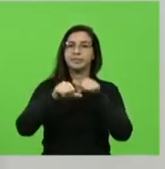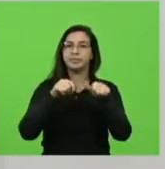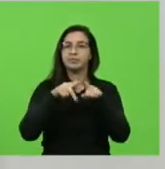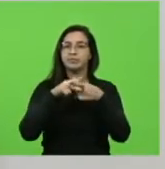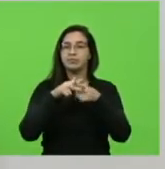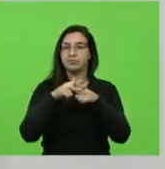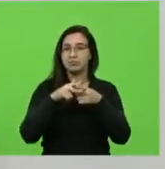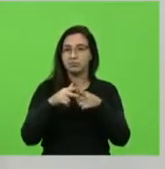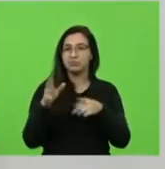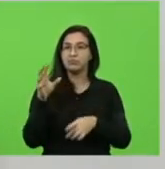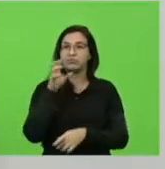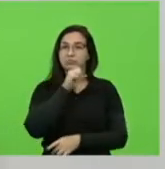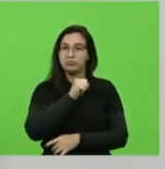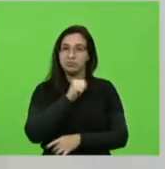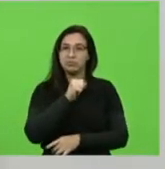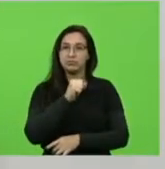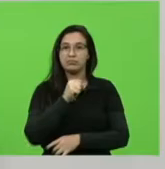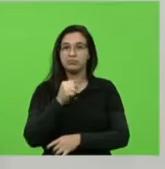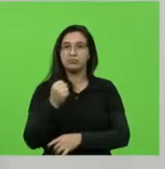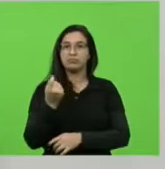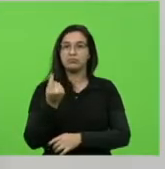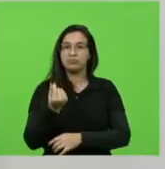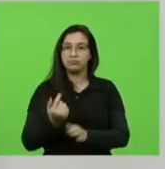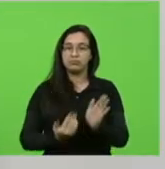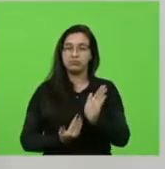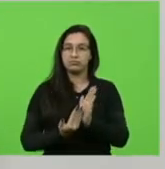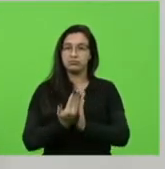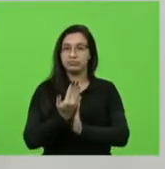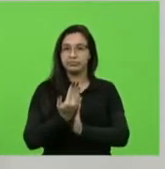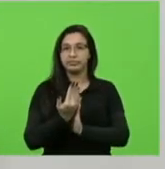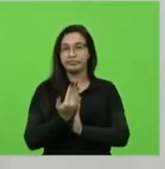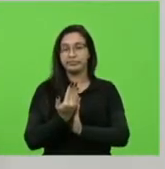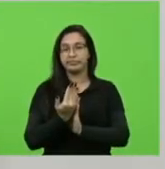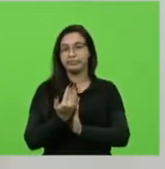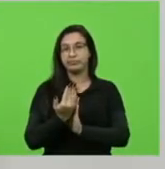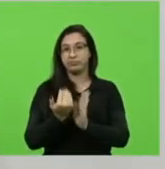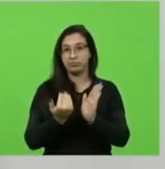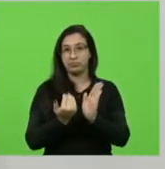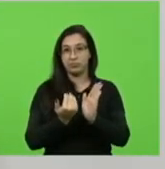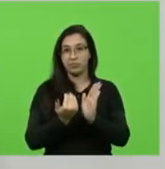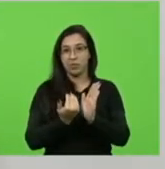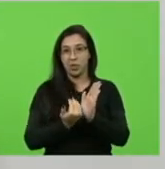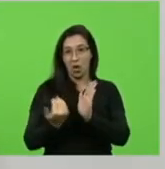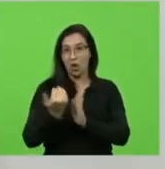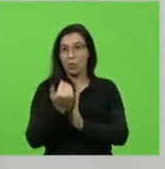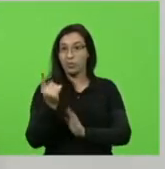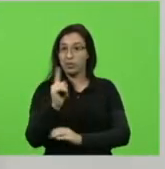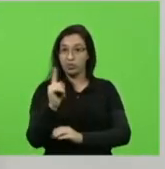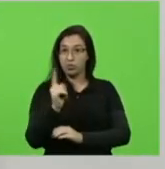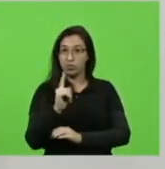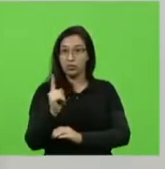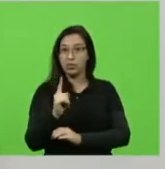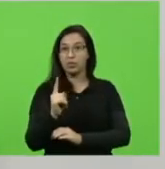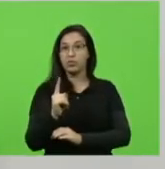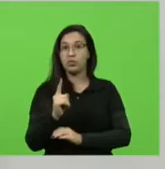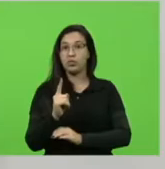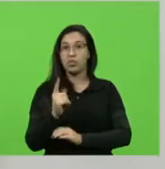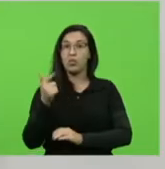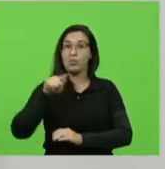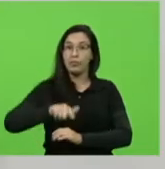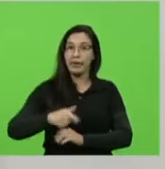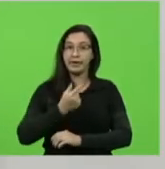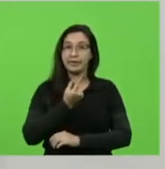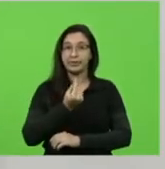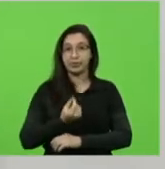essa reposição inflacionária, que não é aumento, é reposição inflacionária que há 6, 7